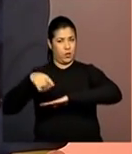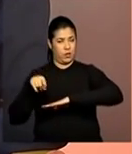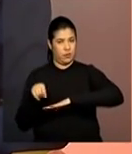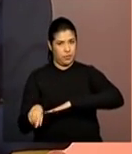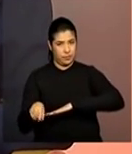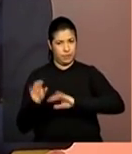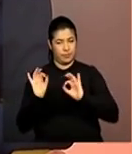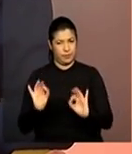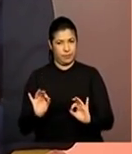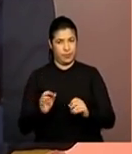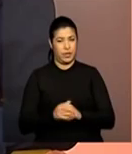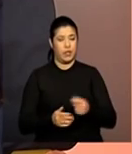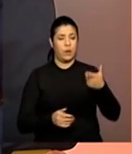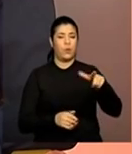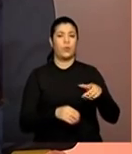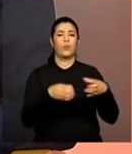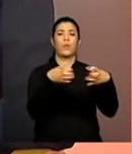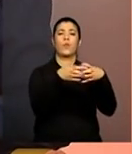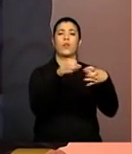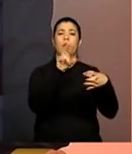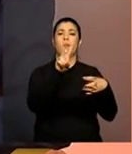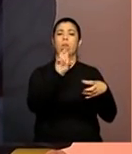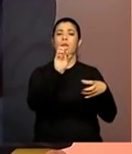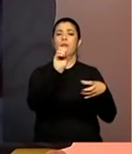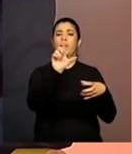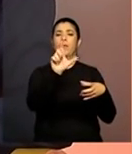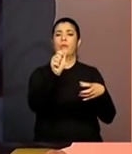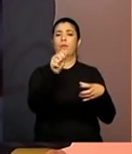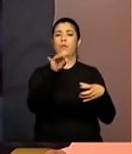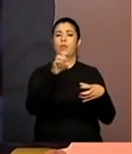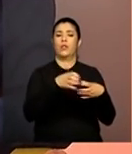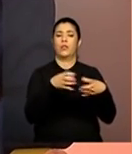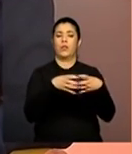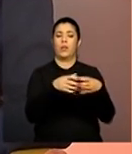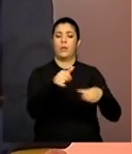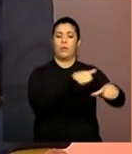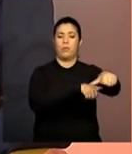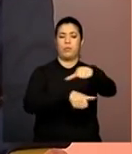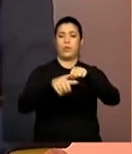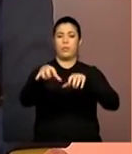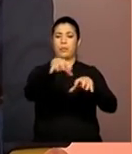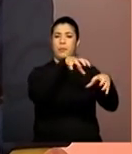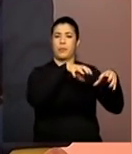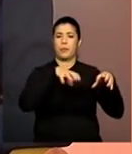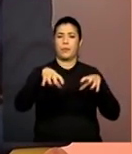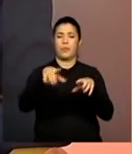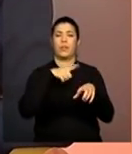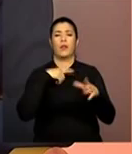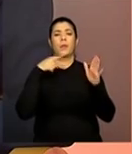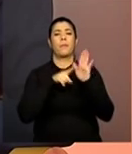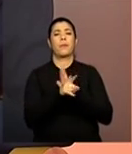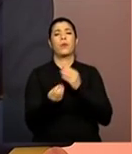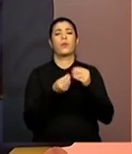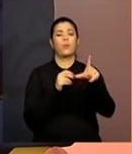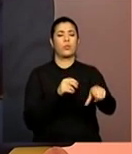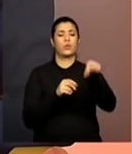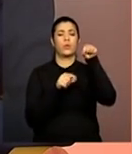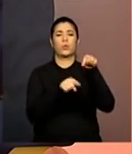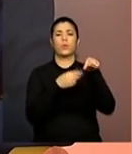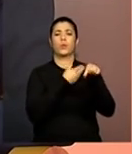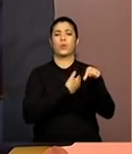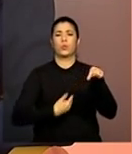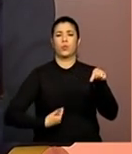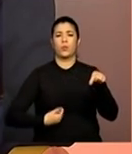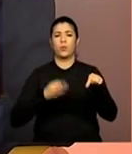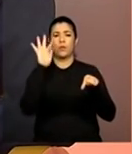equipes volantes Eu gostaria que você falasse um pouco sobre essa escolha do Governo Federal de também cofinanciar esse trabalho eh de